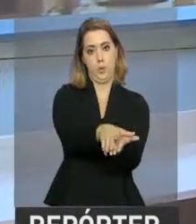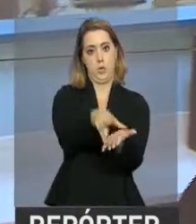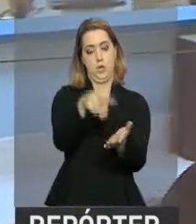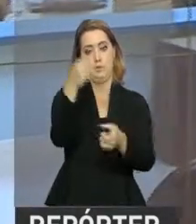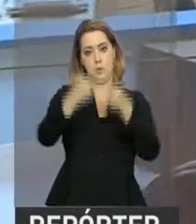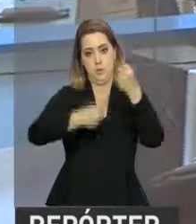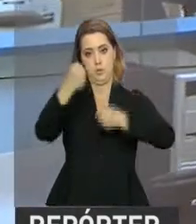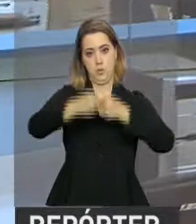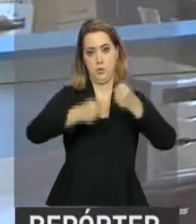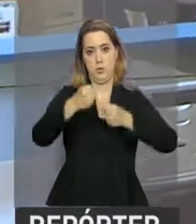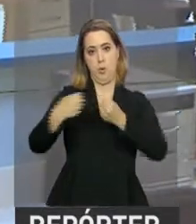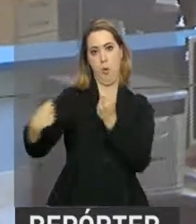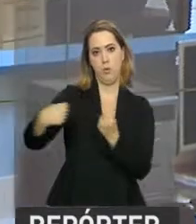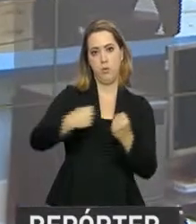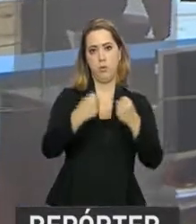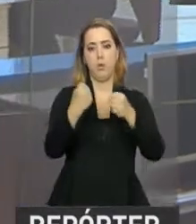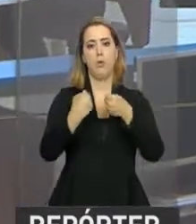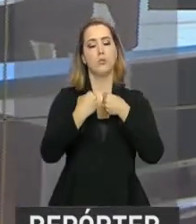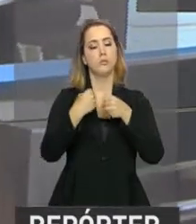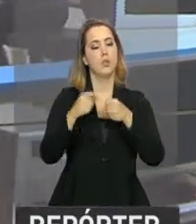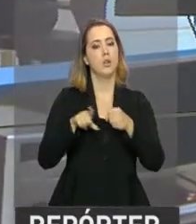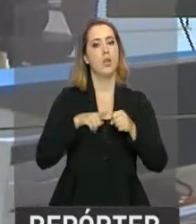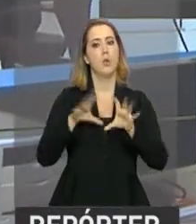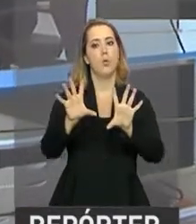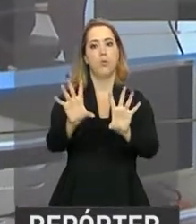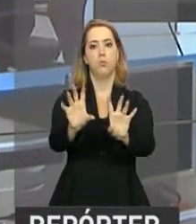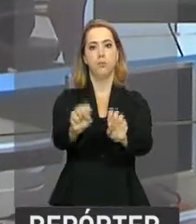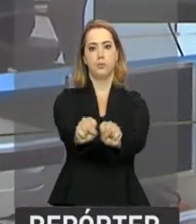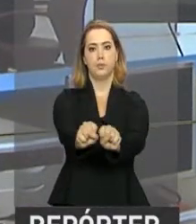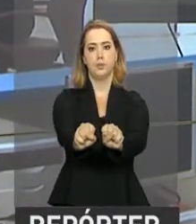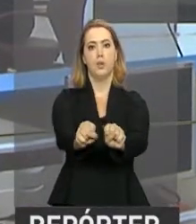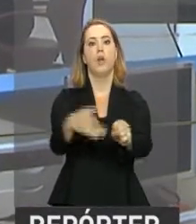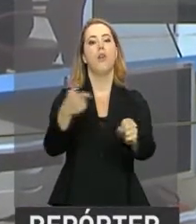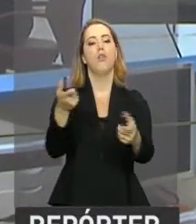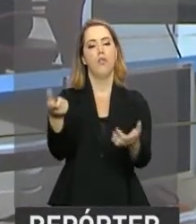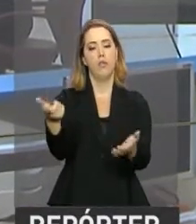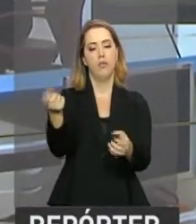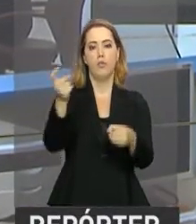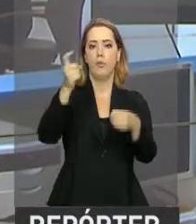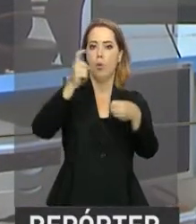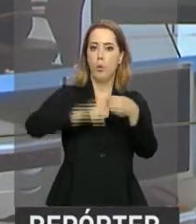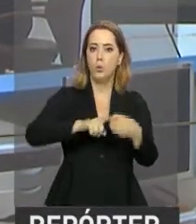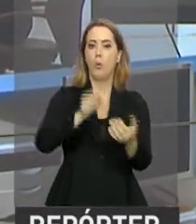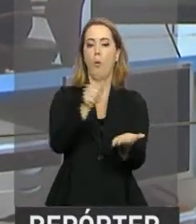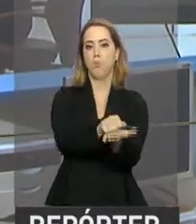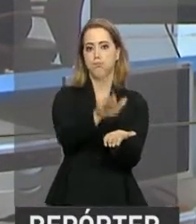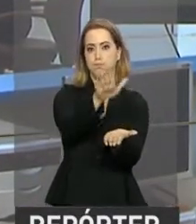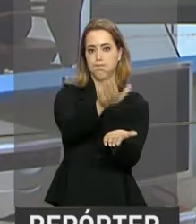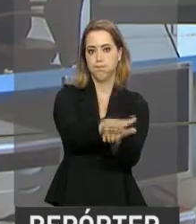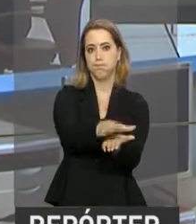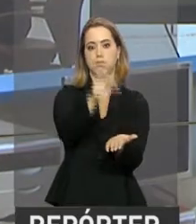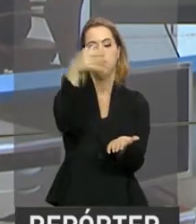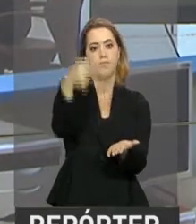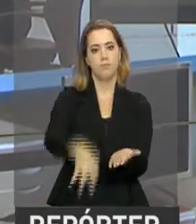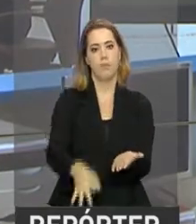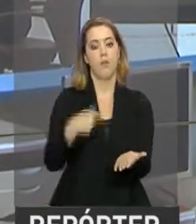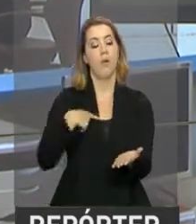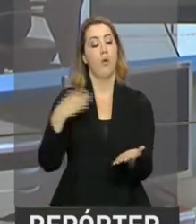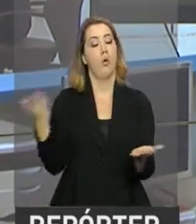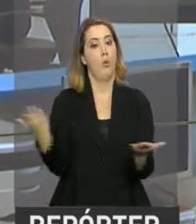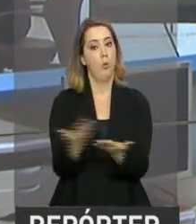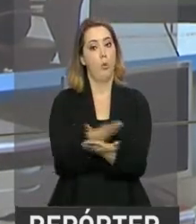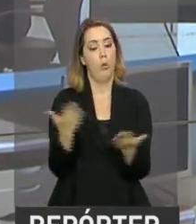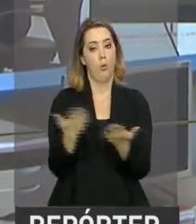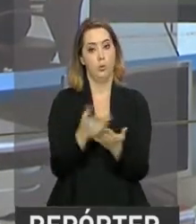trafegarem com o farol desligado voltaram a ser aplicadas a decisão é do tribunal regional federal da 1ª região e começou a valer